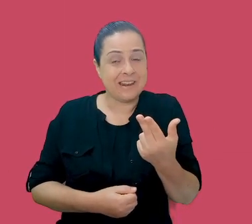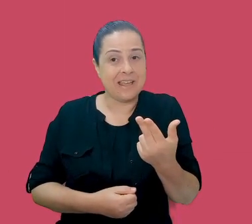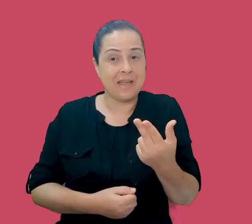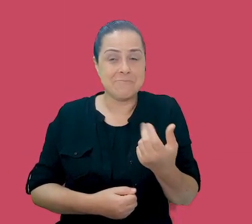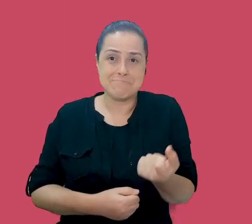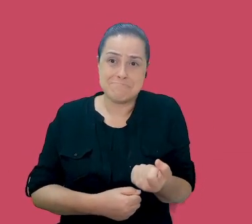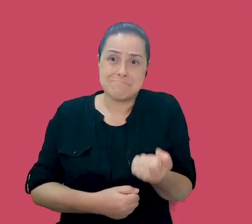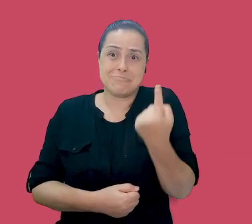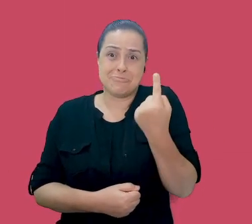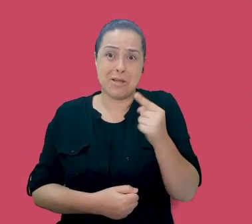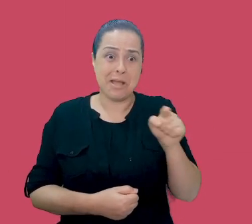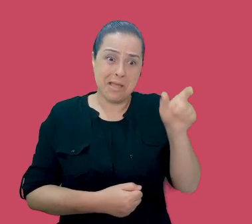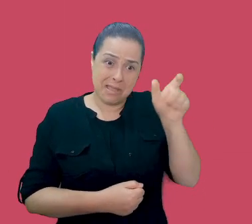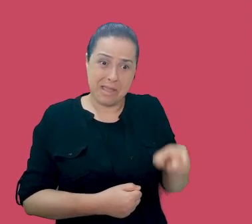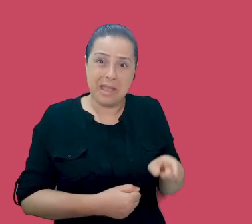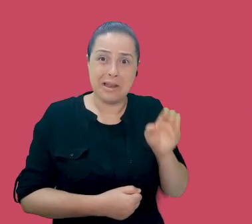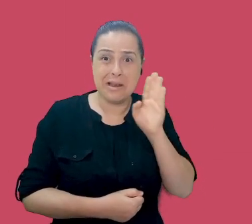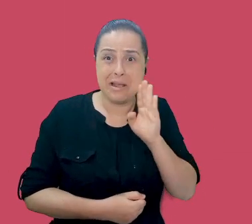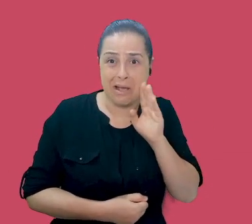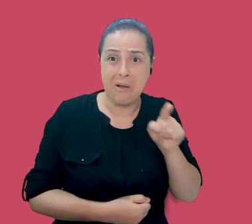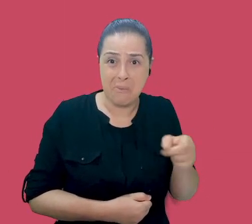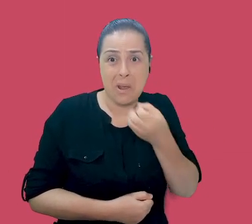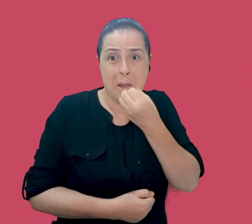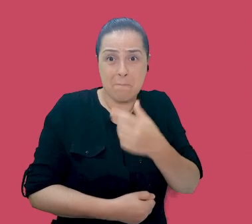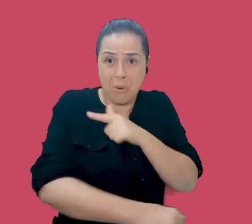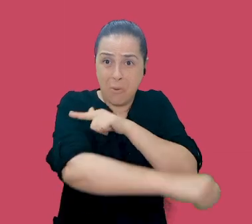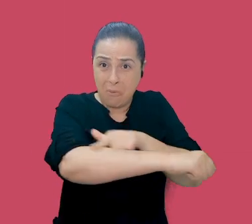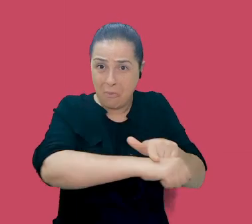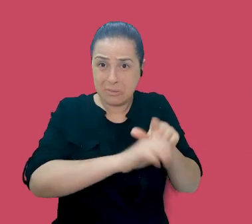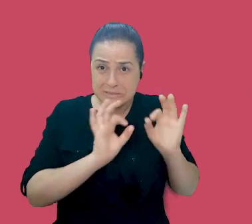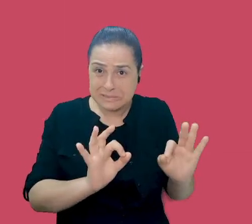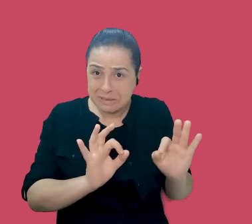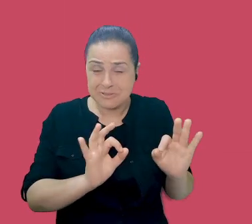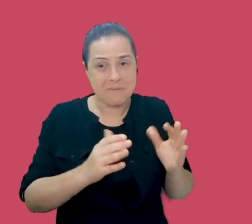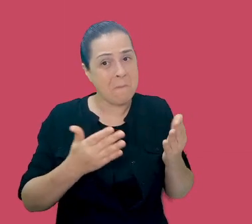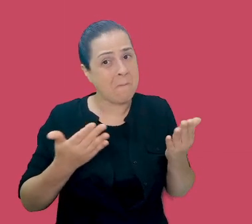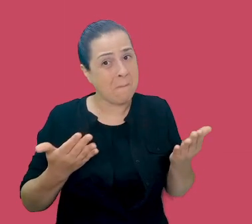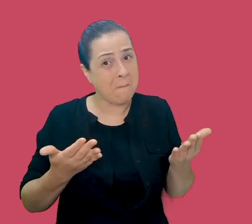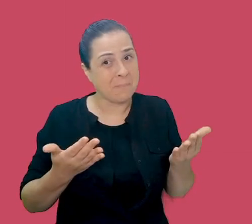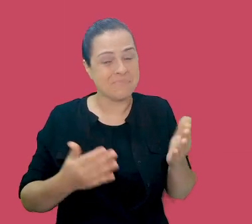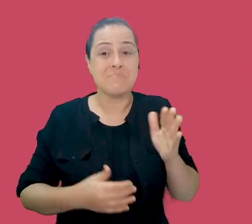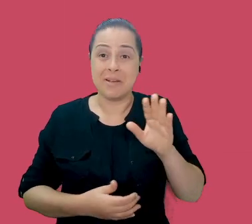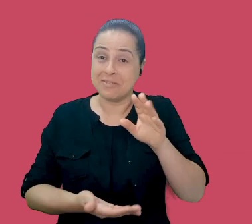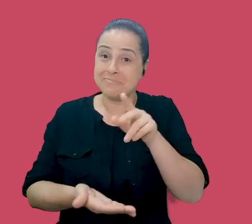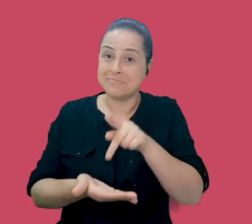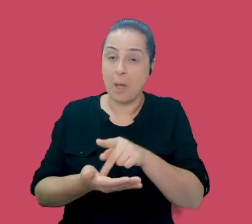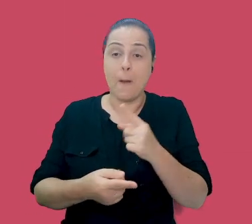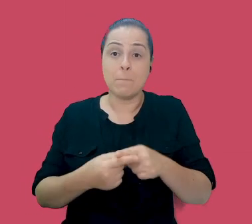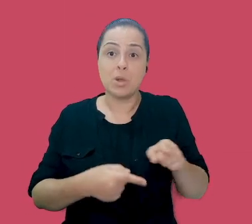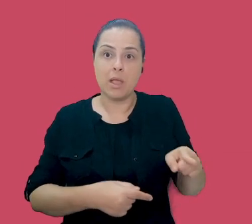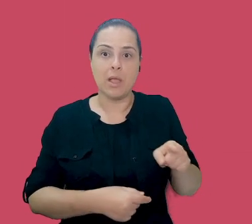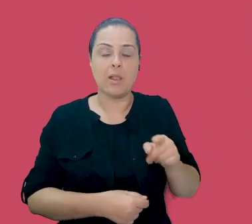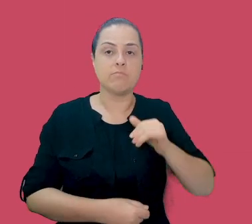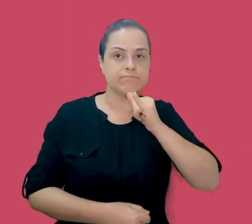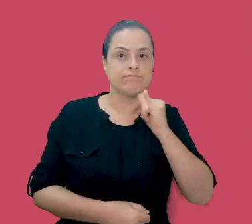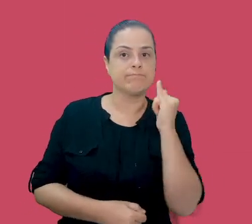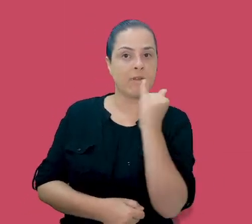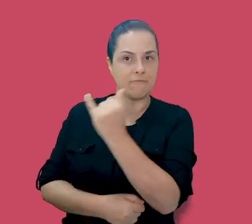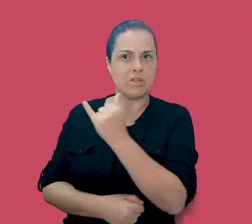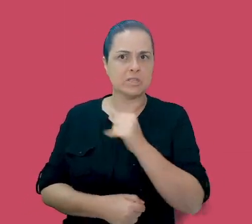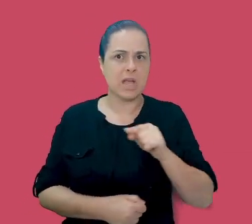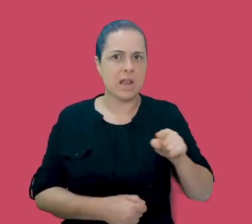ele ser o good guy, né? Mas, assim, o que aconteceu, bonzinho? Porque ele fala, ele é um dos